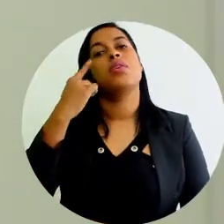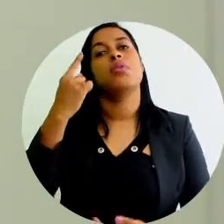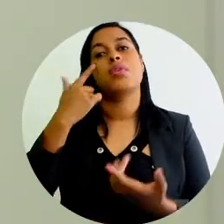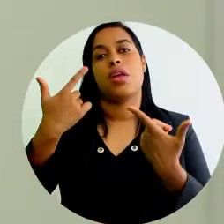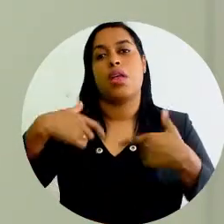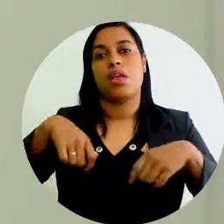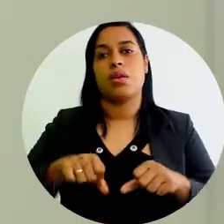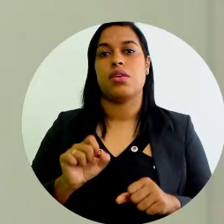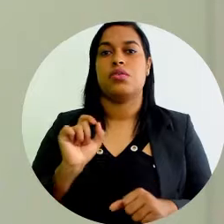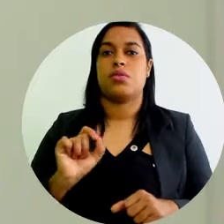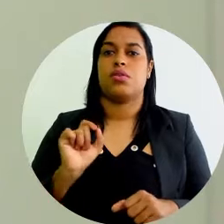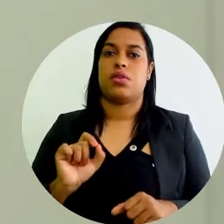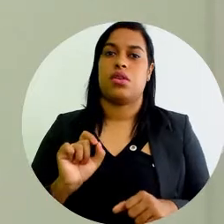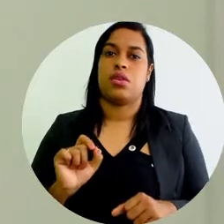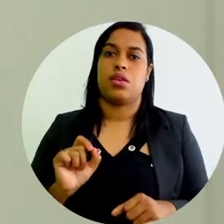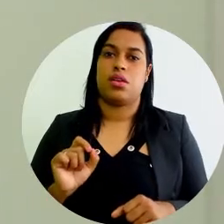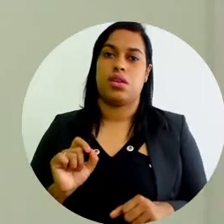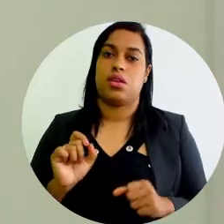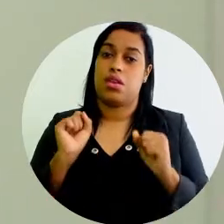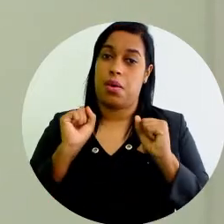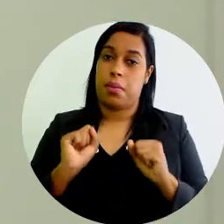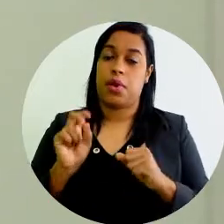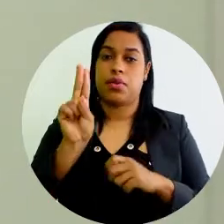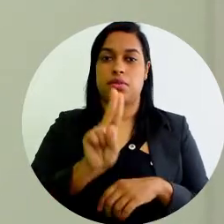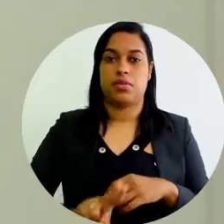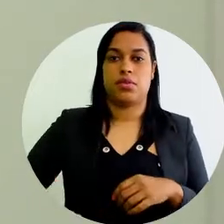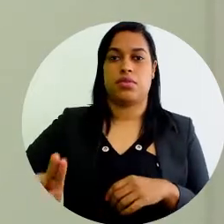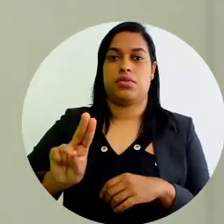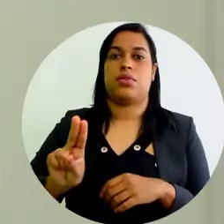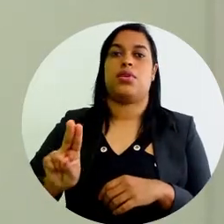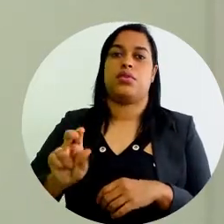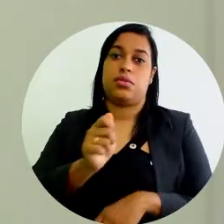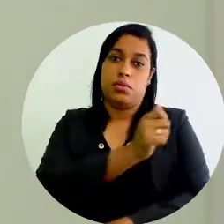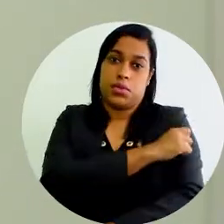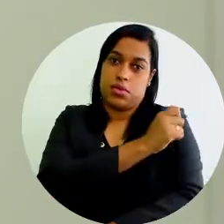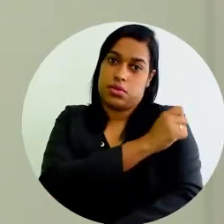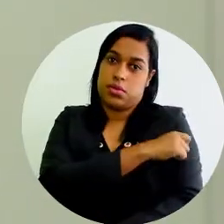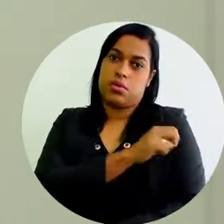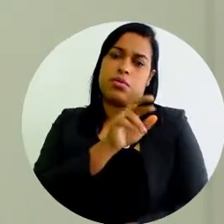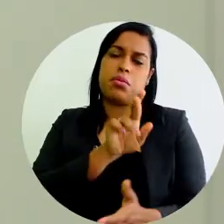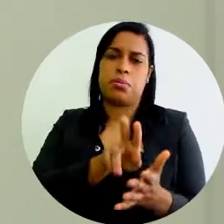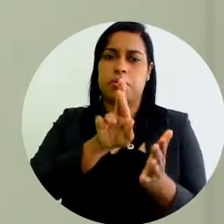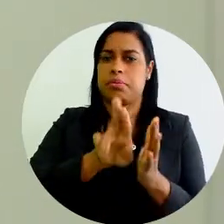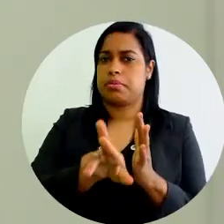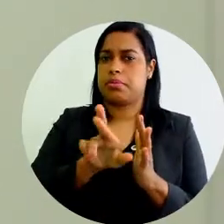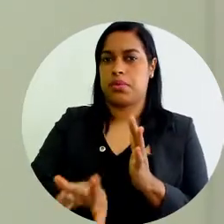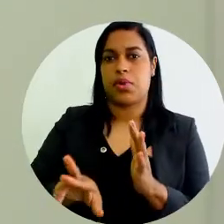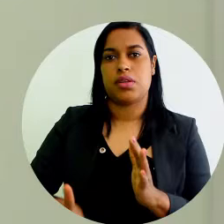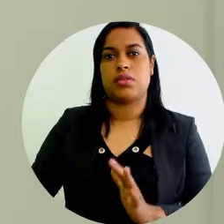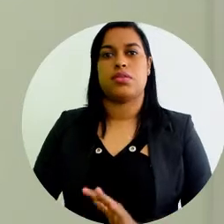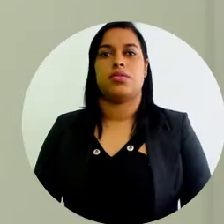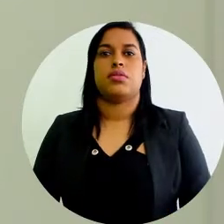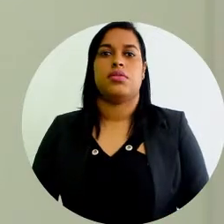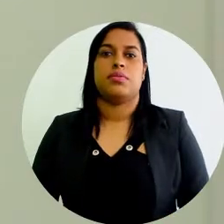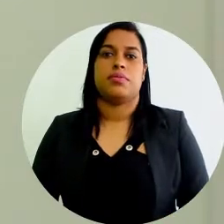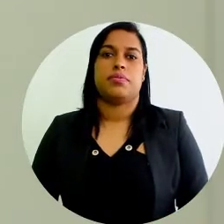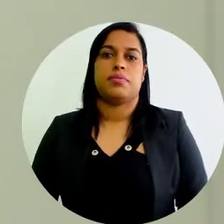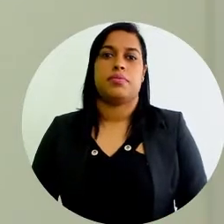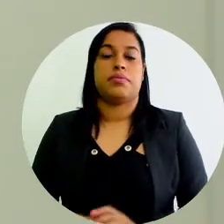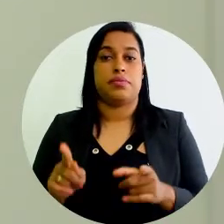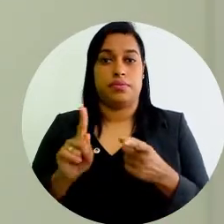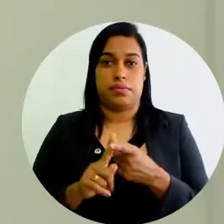interessante a gente pensar que essa linguagem, ela pode ser usada por esse aluno de diversas